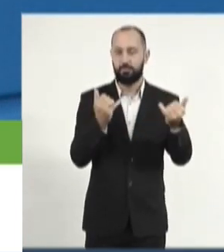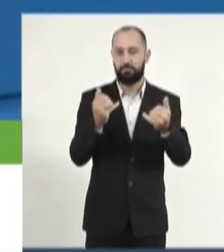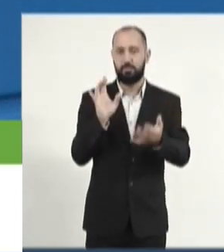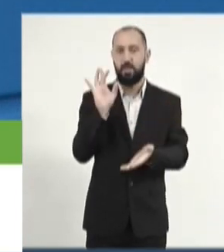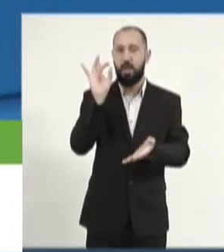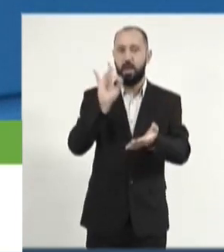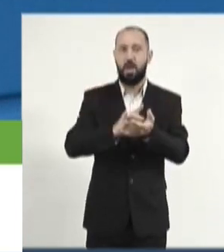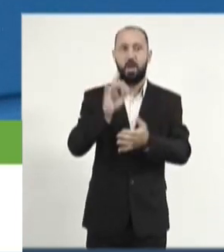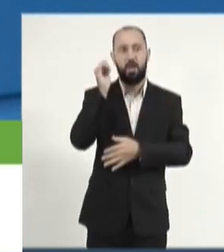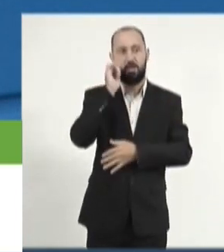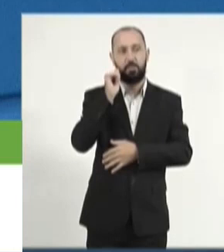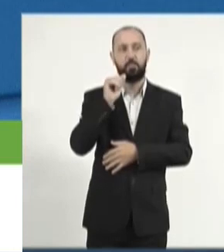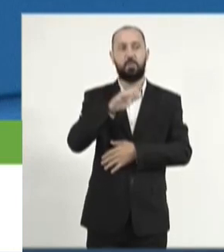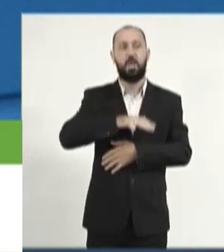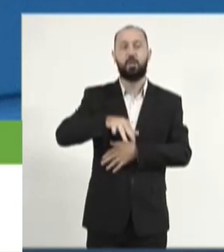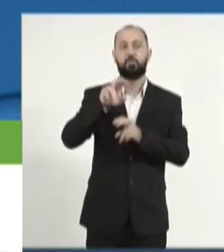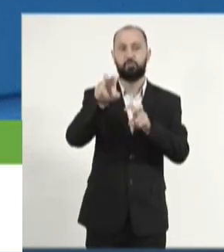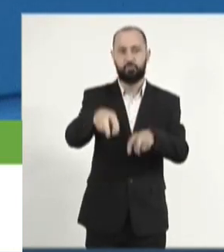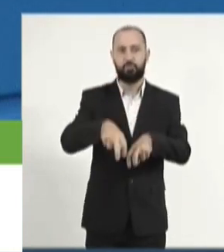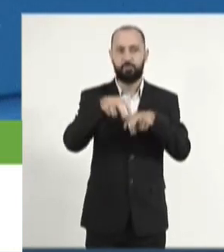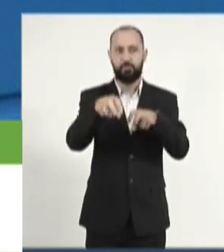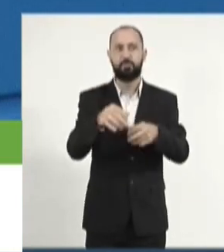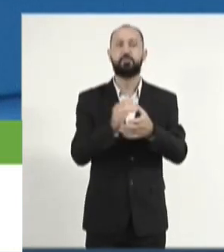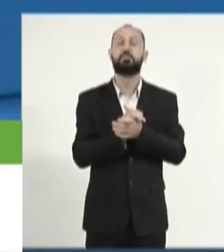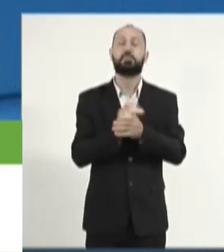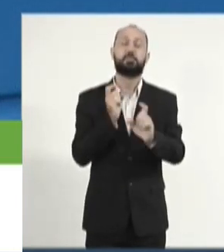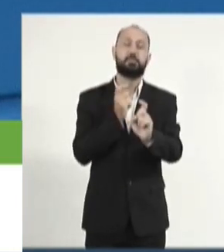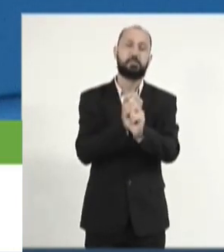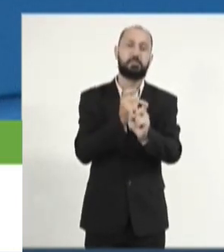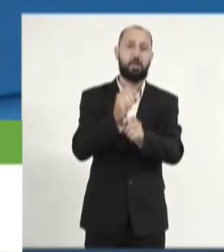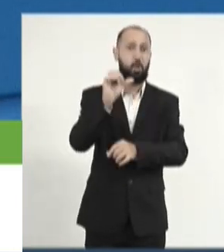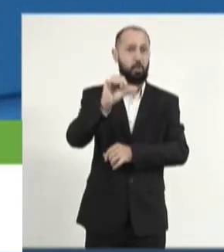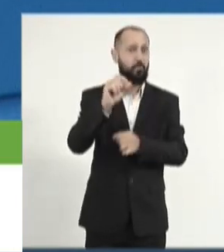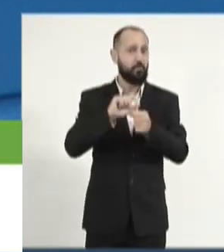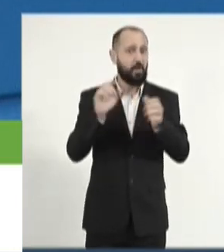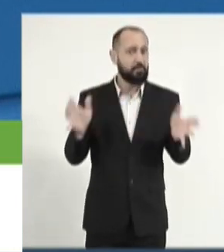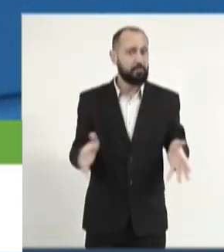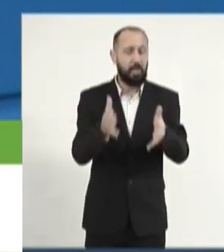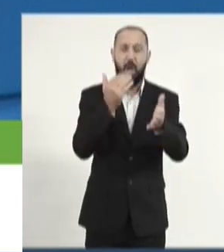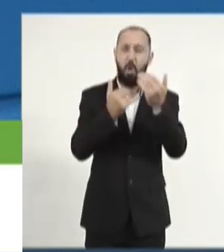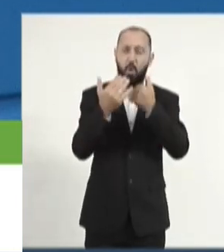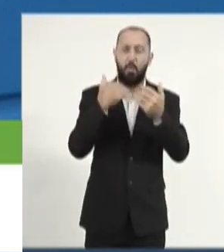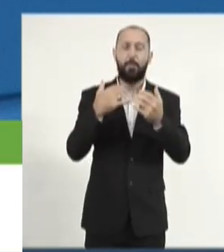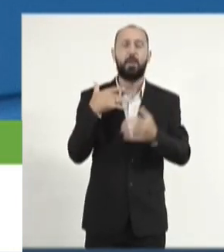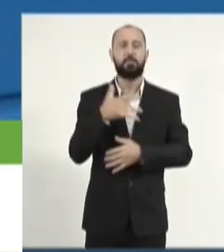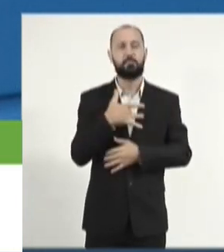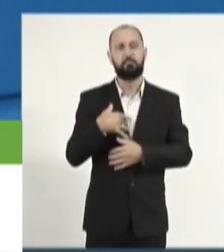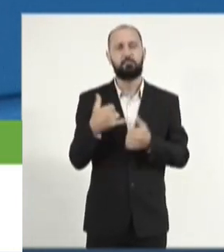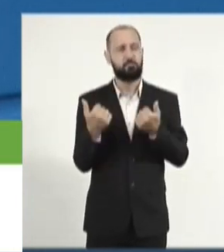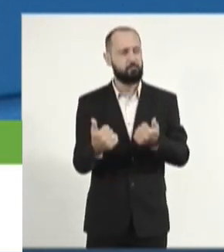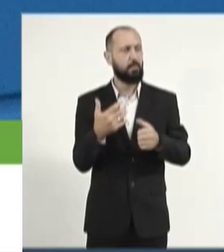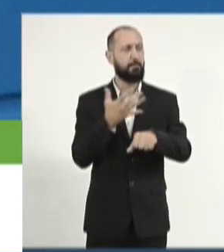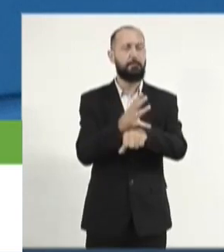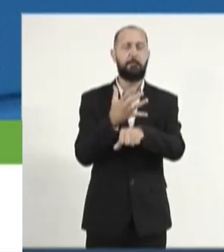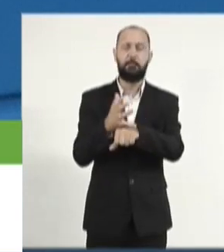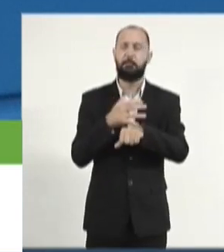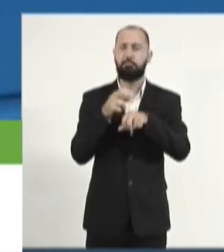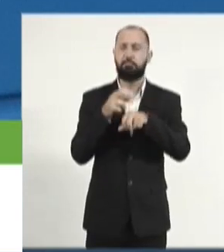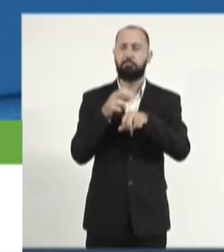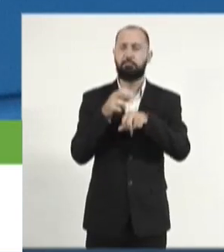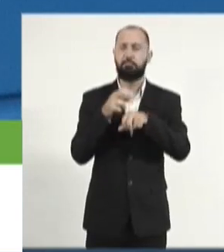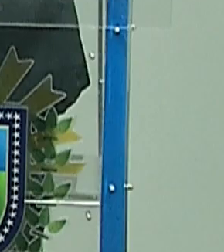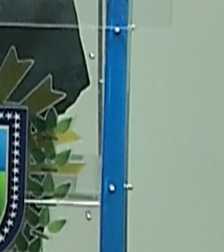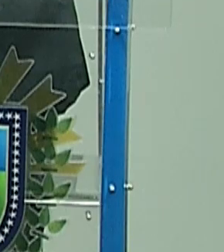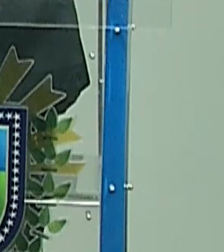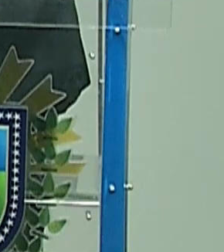a realidade das mulheres no meio rural. Inciso 9º, incentivar a produção de alimentos saudáveis por meio de práticas agrícolas